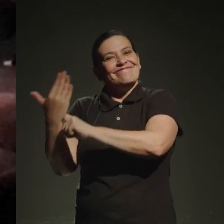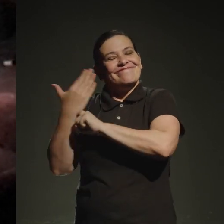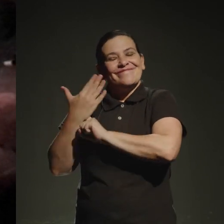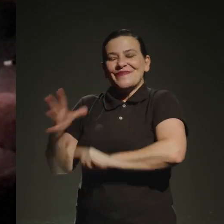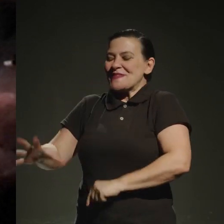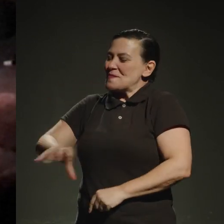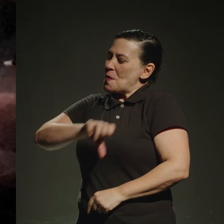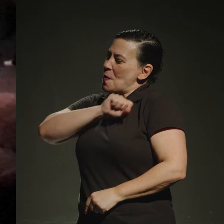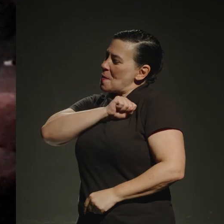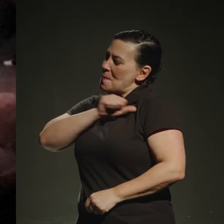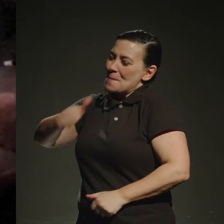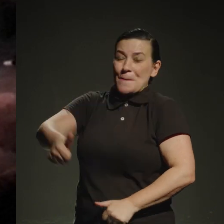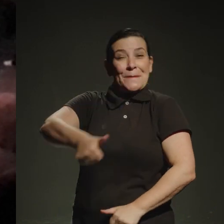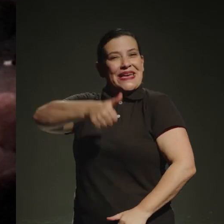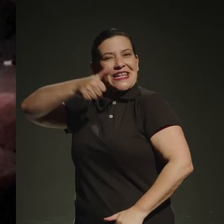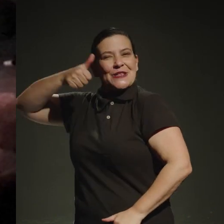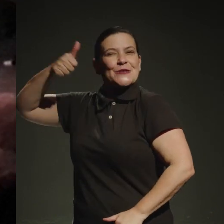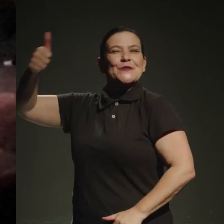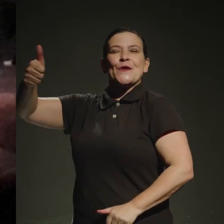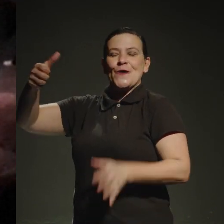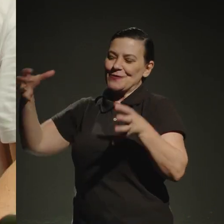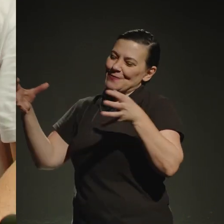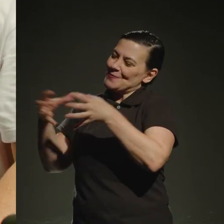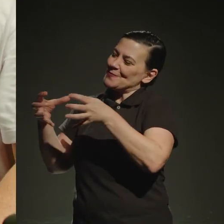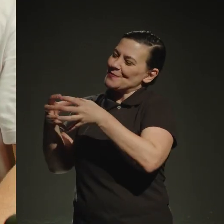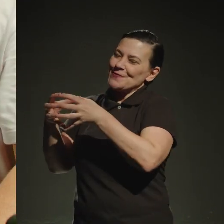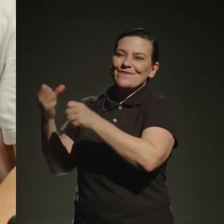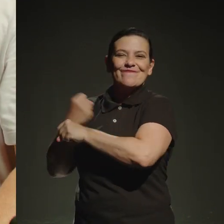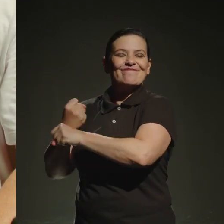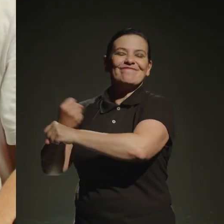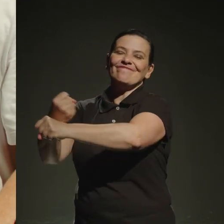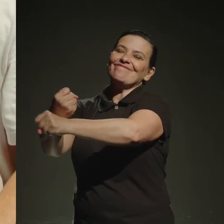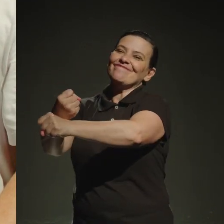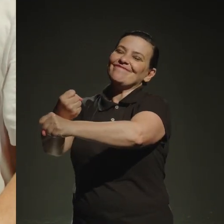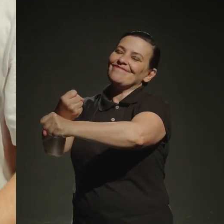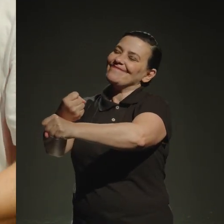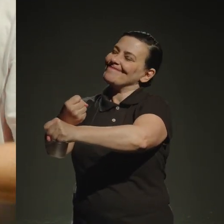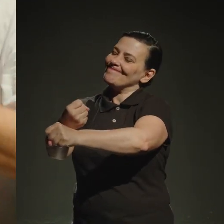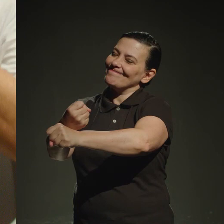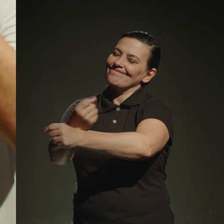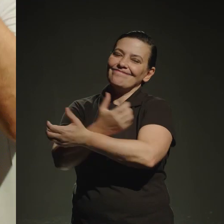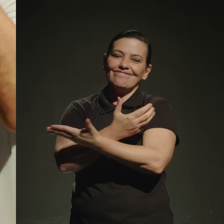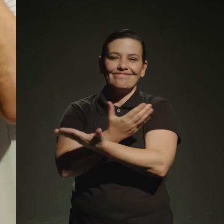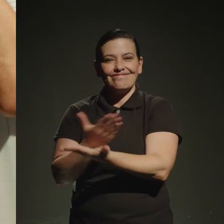a história de toda a cavalaria andante. Mais do que nunca, companheiro